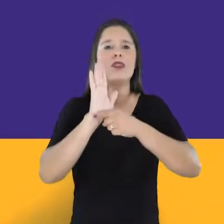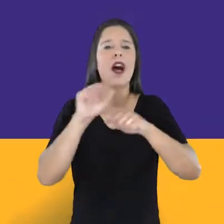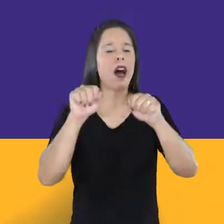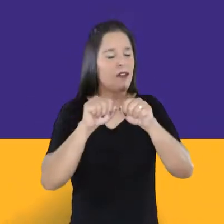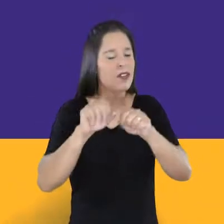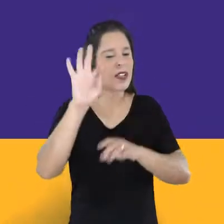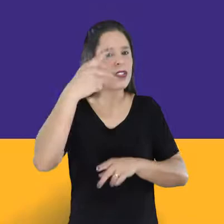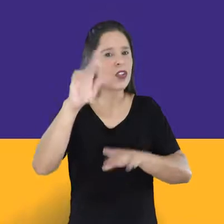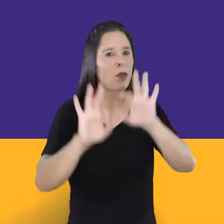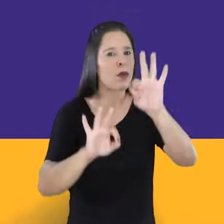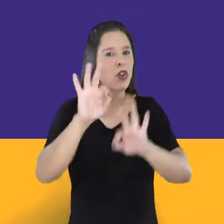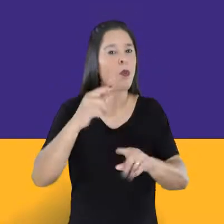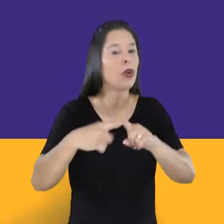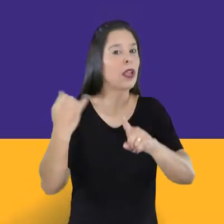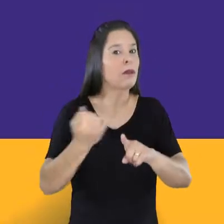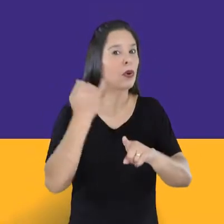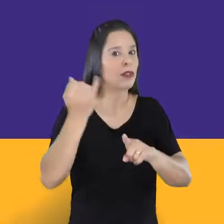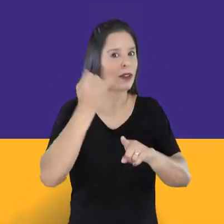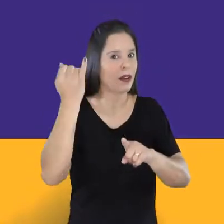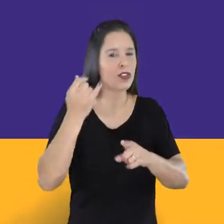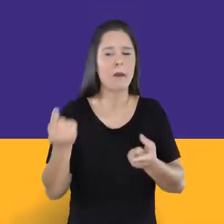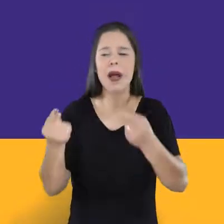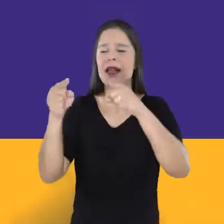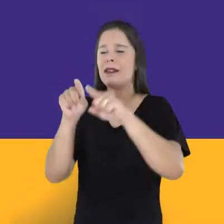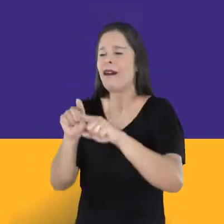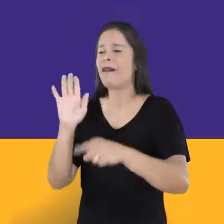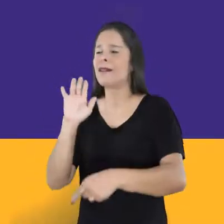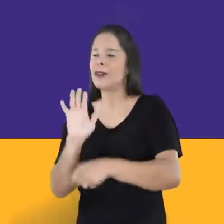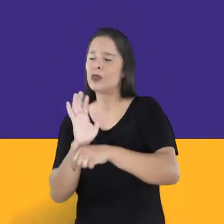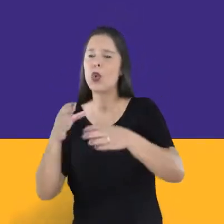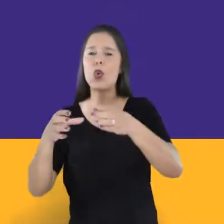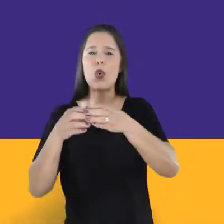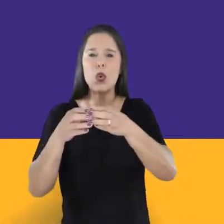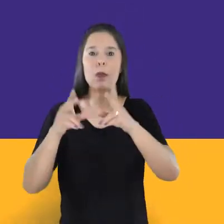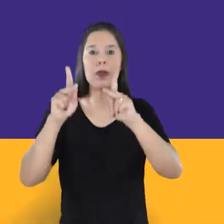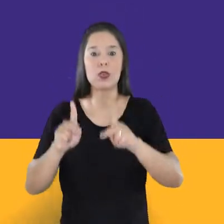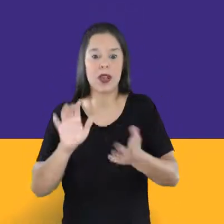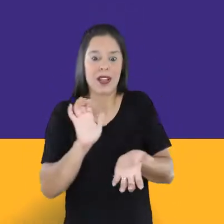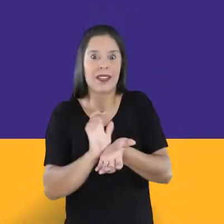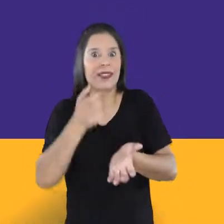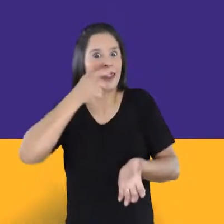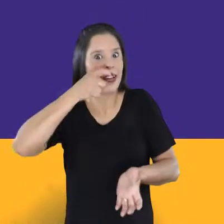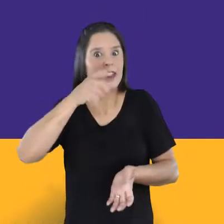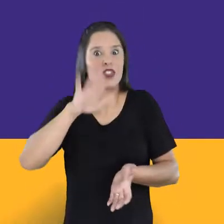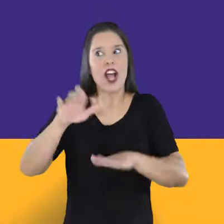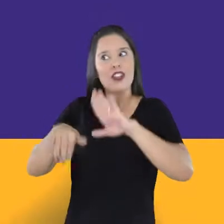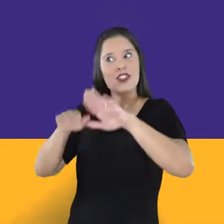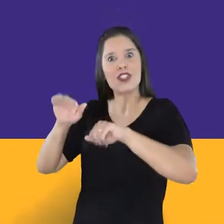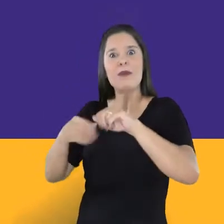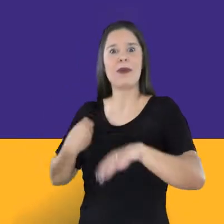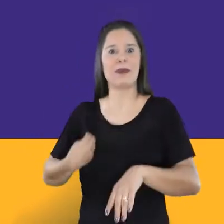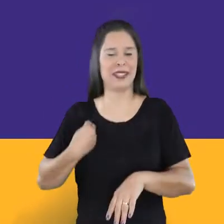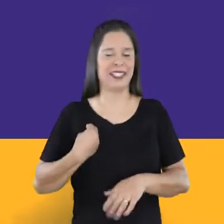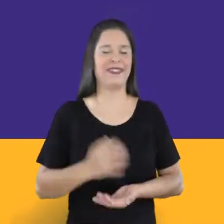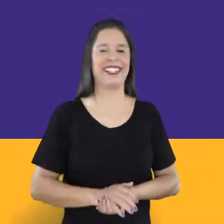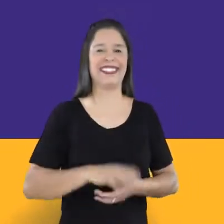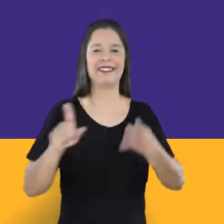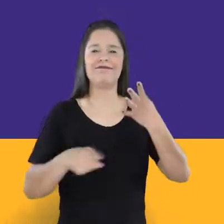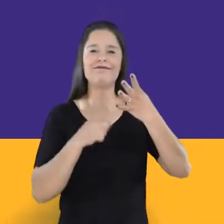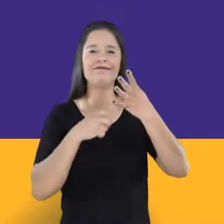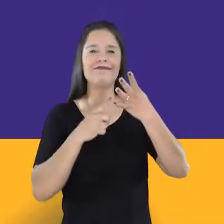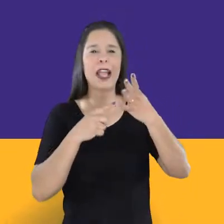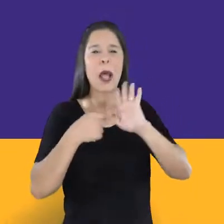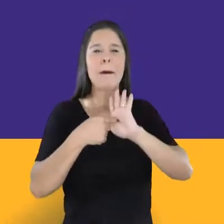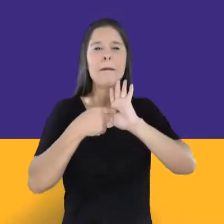Dica 3. Apresente quais as circunstâncias que favorecem a realização do seu projeto, como parcerias ou